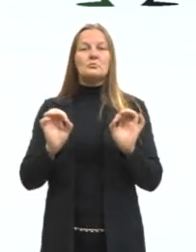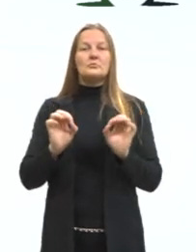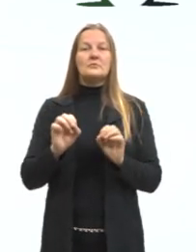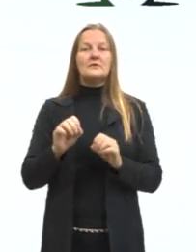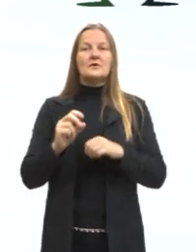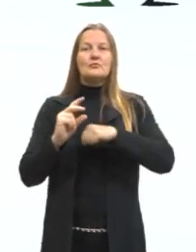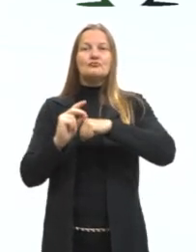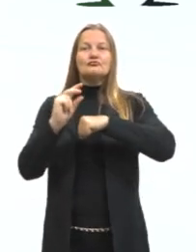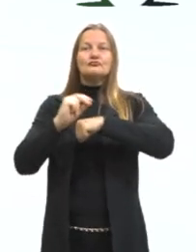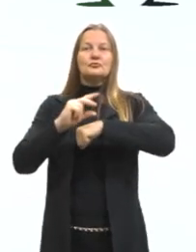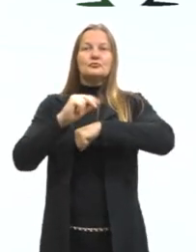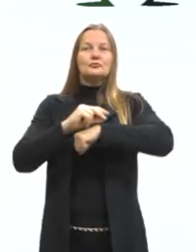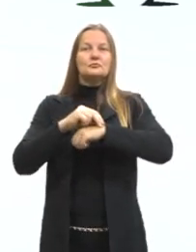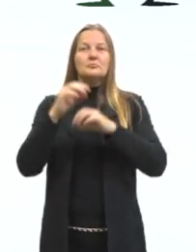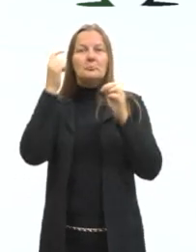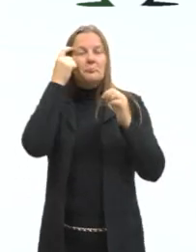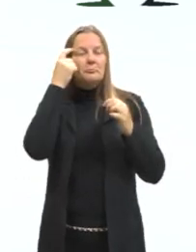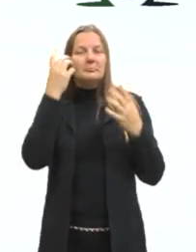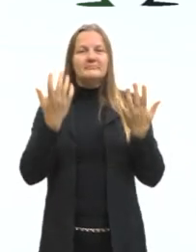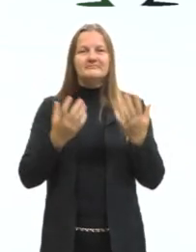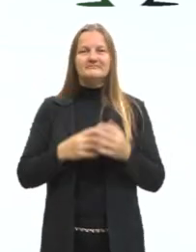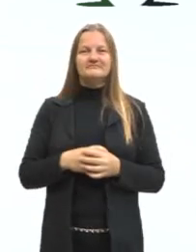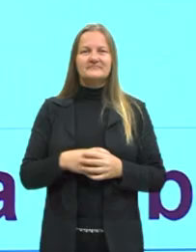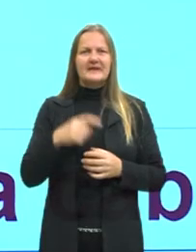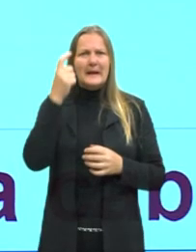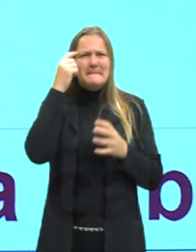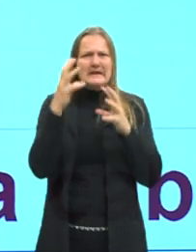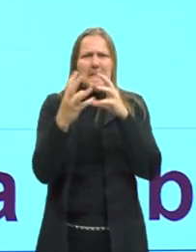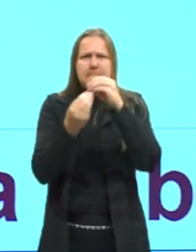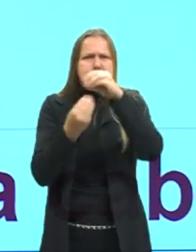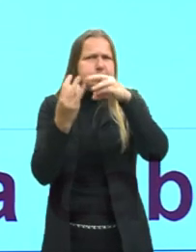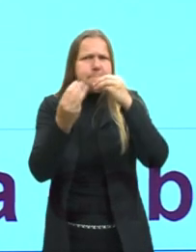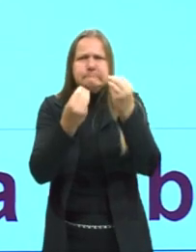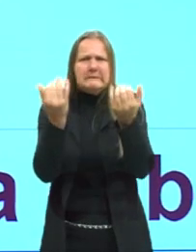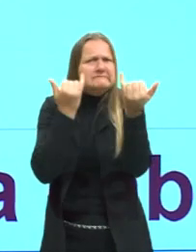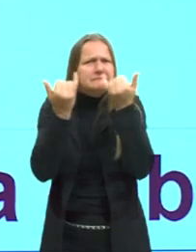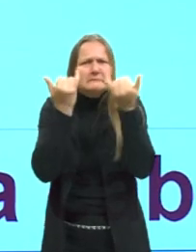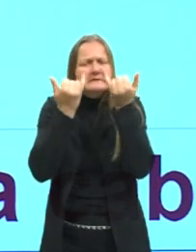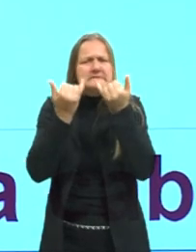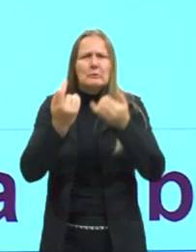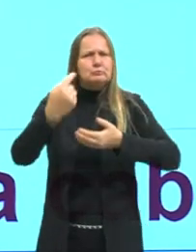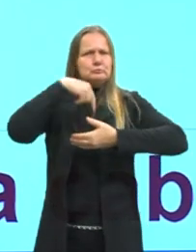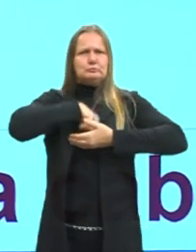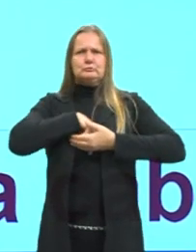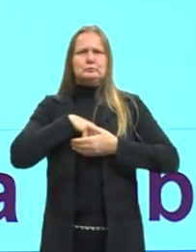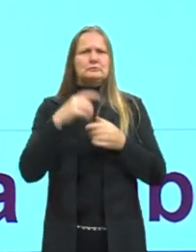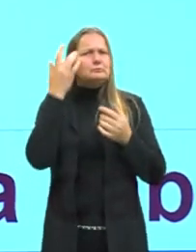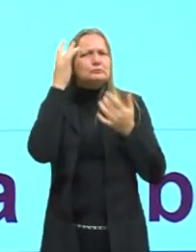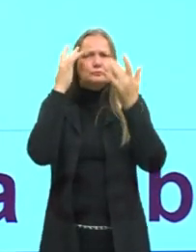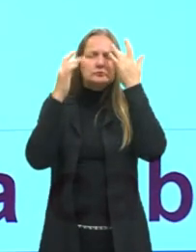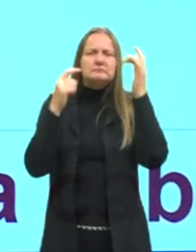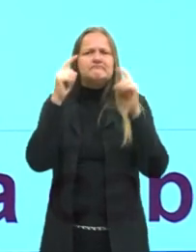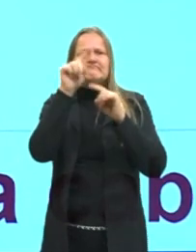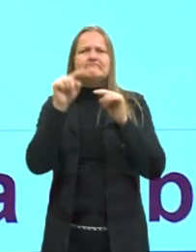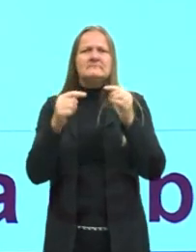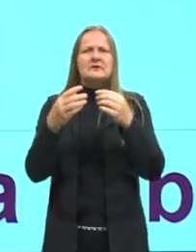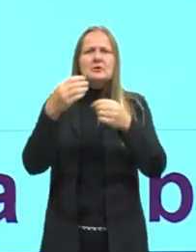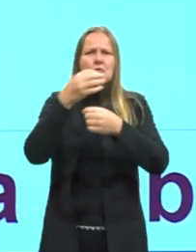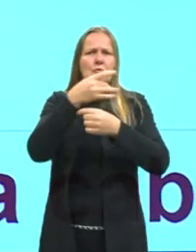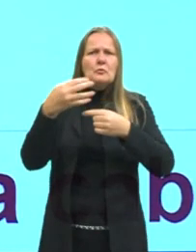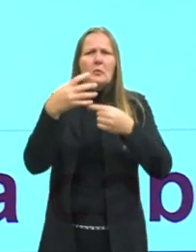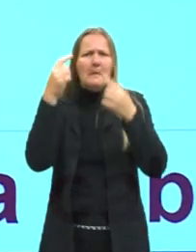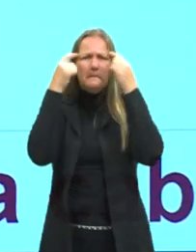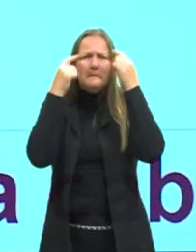na cabeça né ou a cabeça tá cheia de coisa subjetivas né de séries a